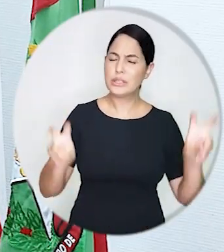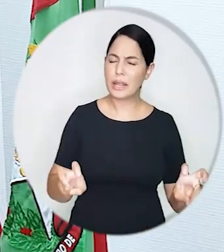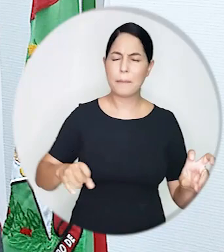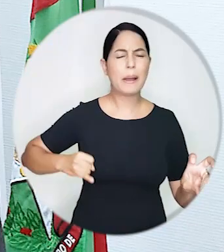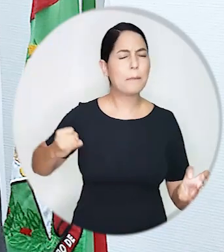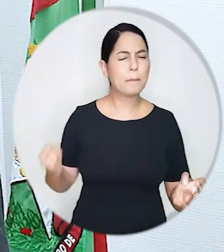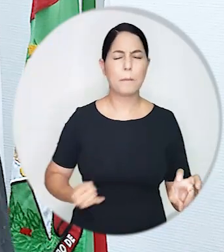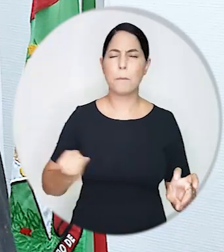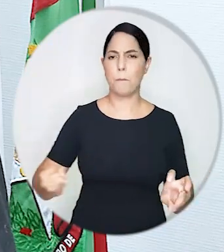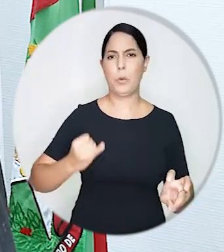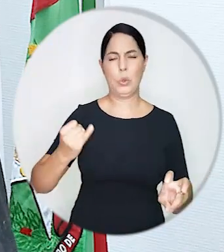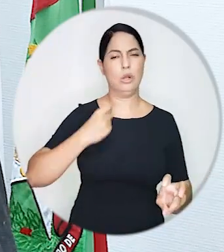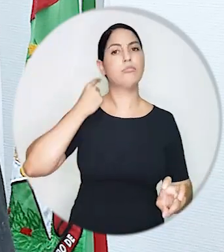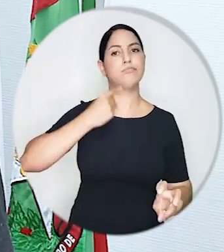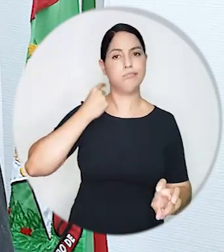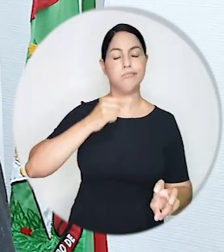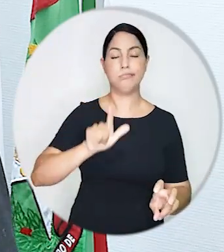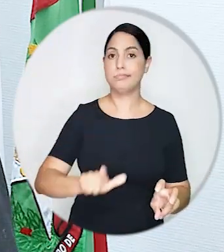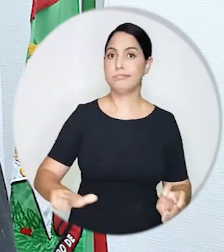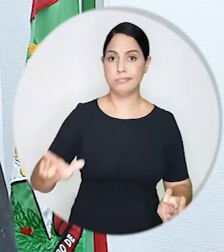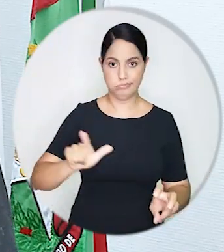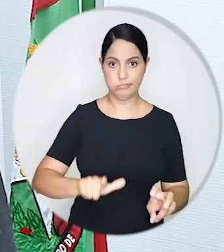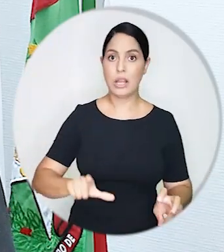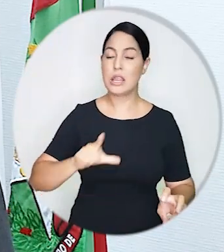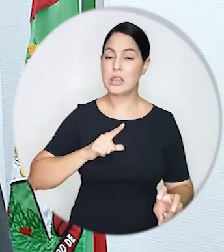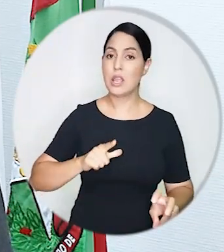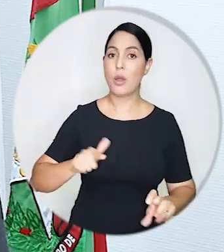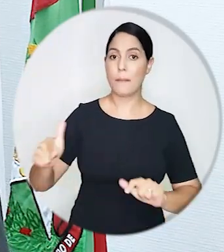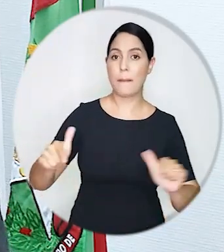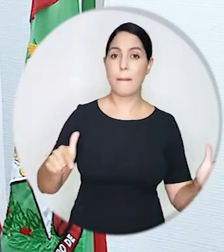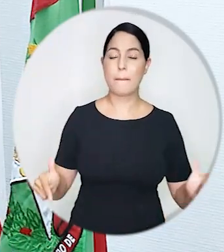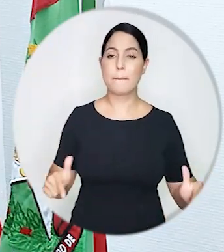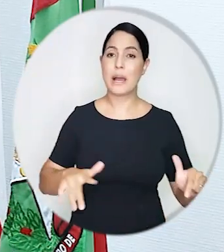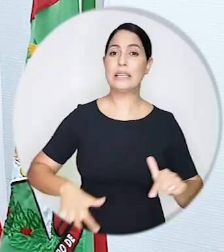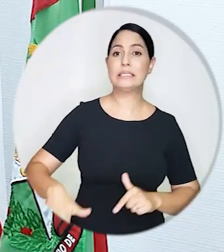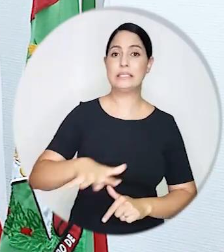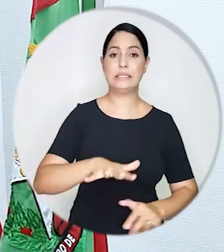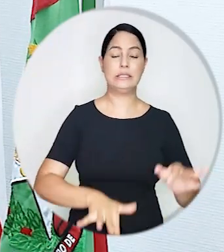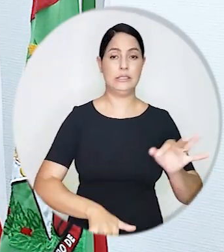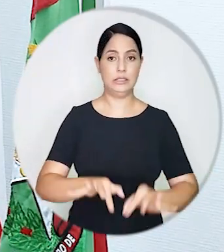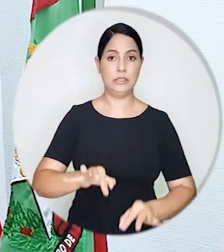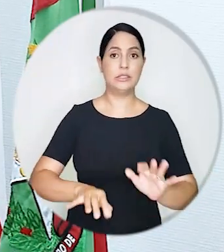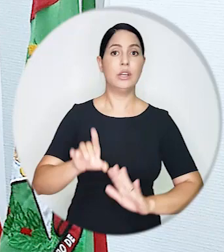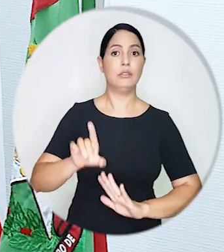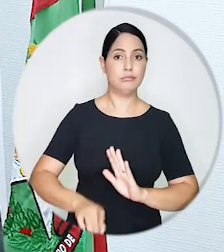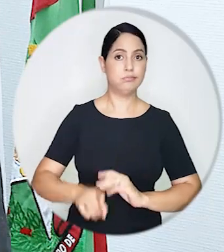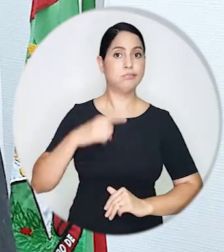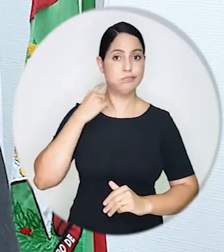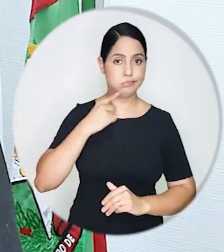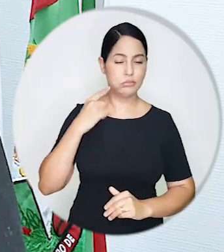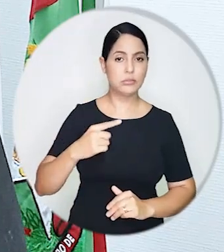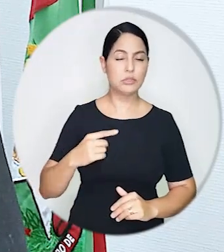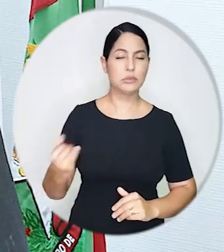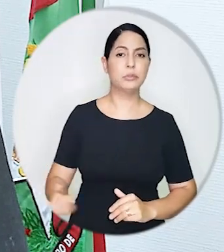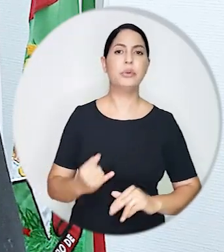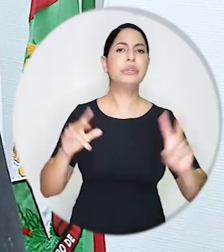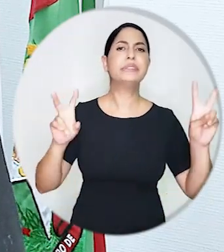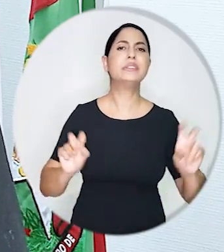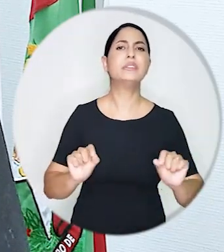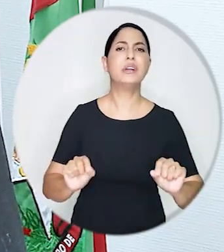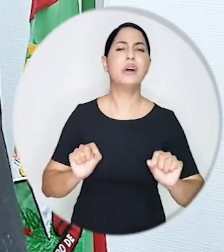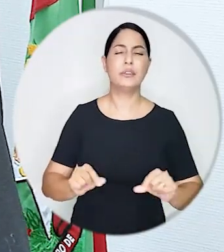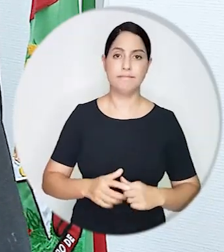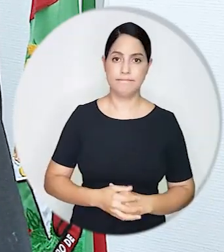não apenas para a advocacia, mas para todos os jurisdicionados brasileiros, que é a retomada das atividades